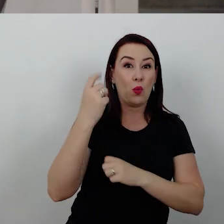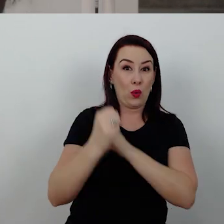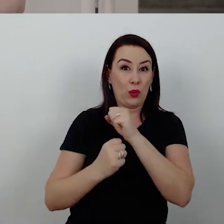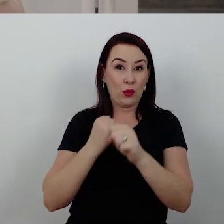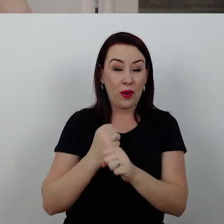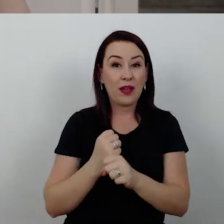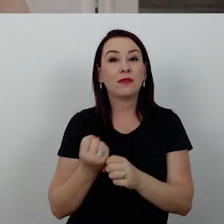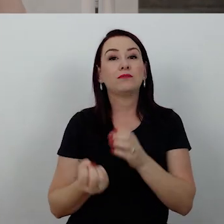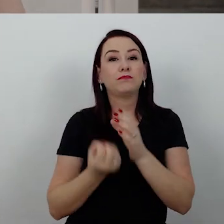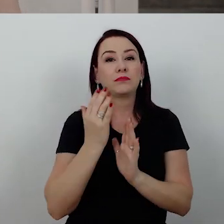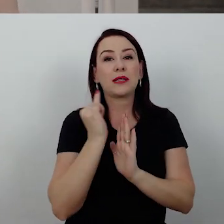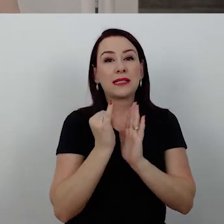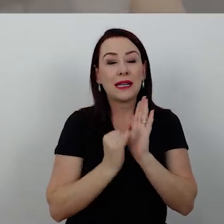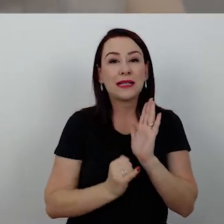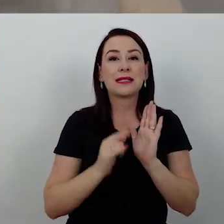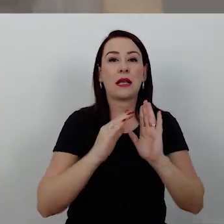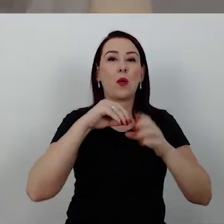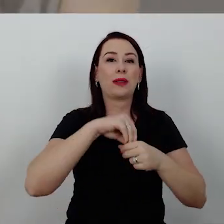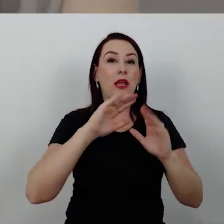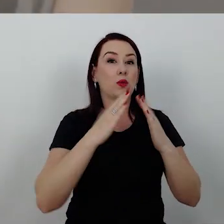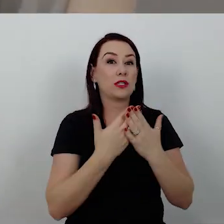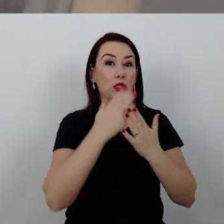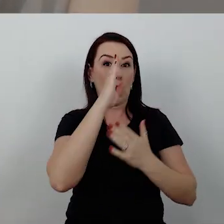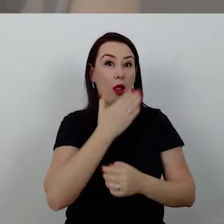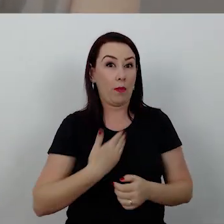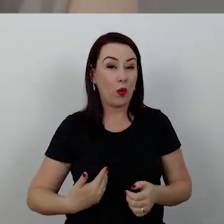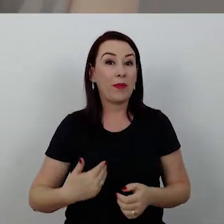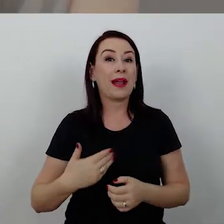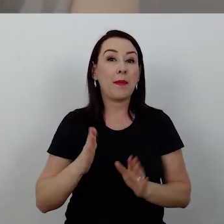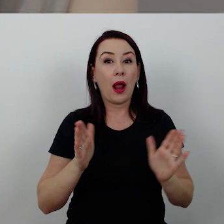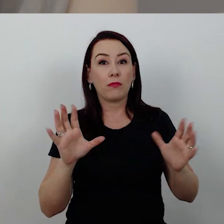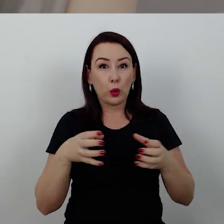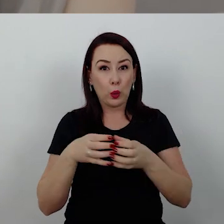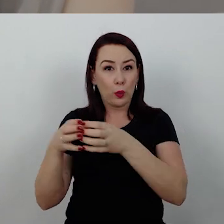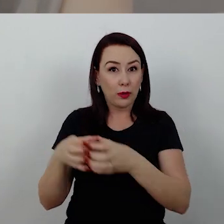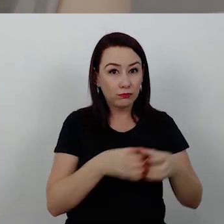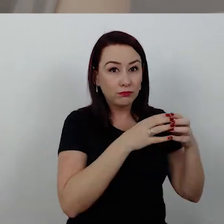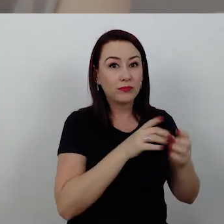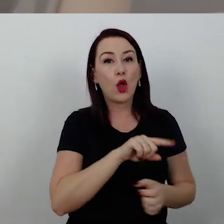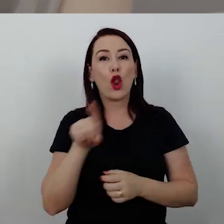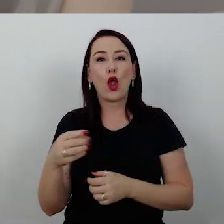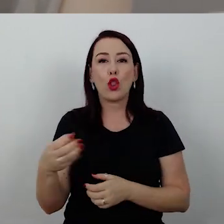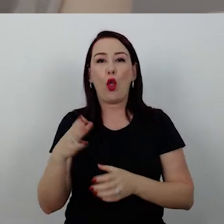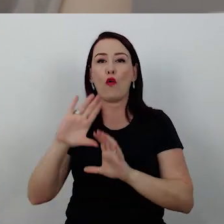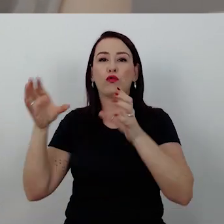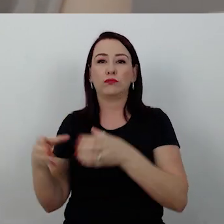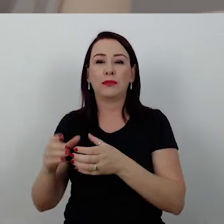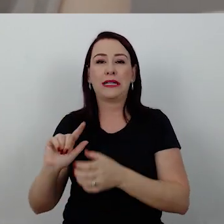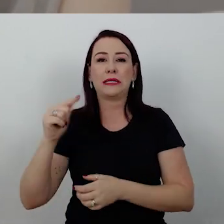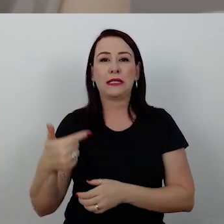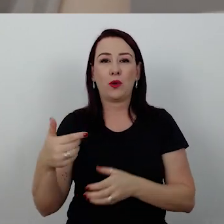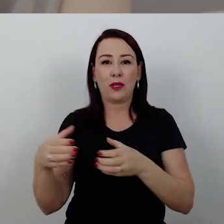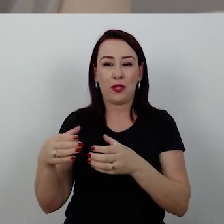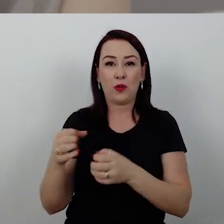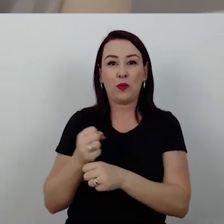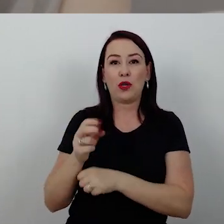nas escolas públicas para novos jovens, 40 novos jovens, né? 2007, segunda turma. E